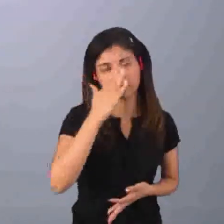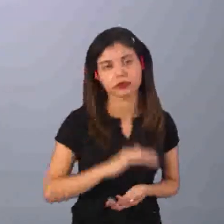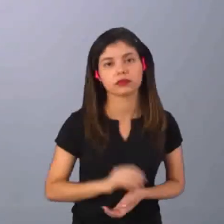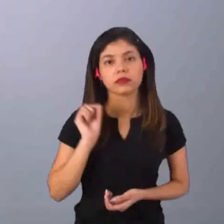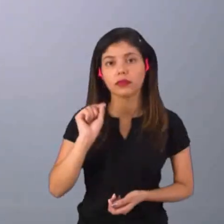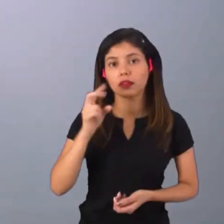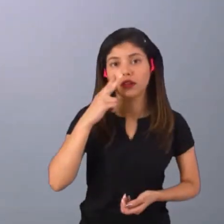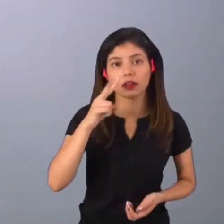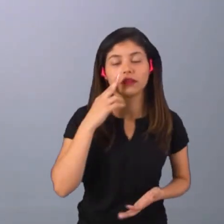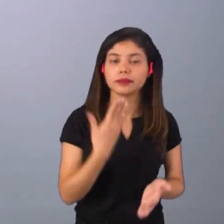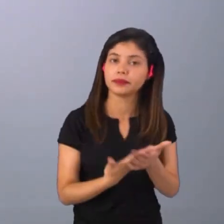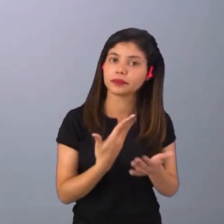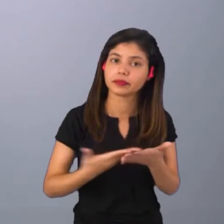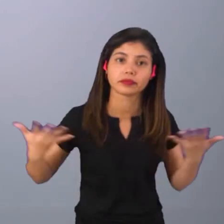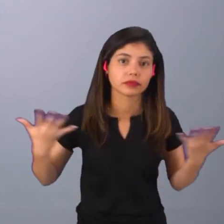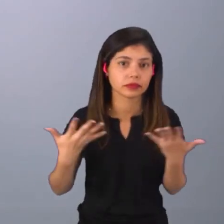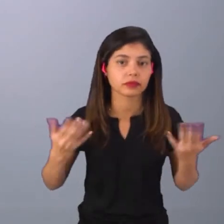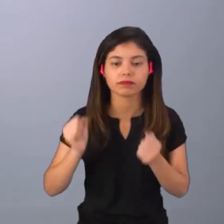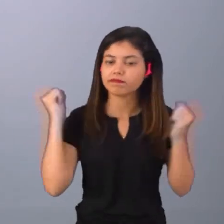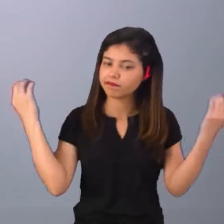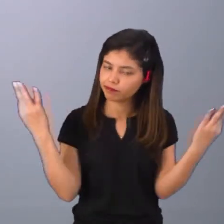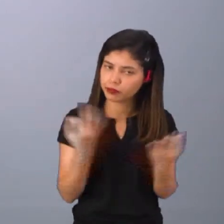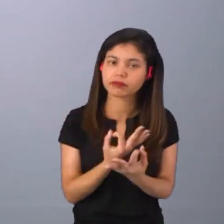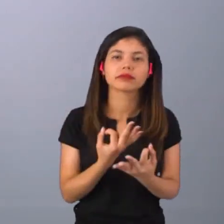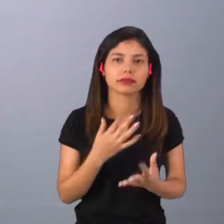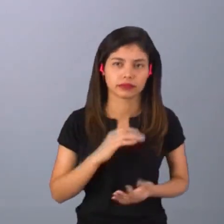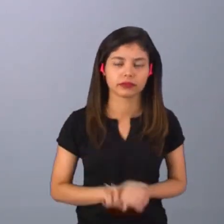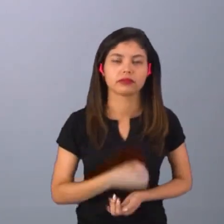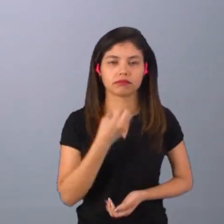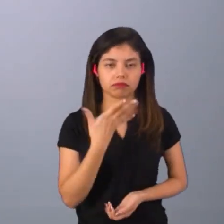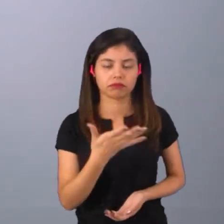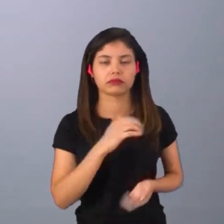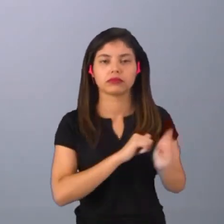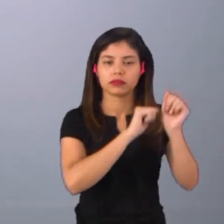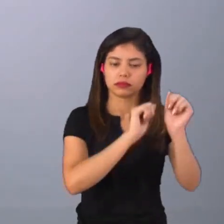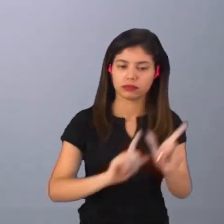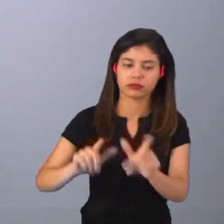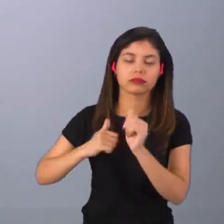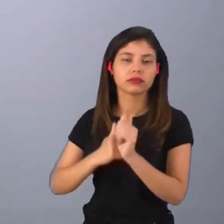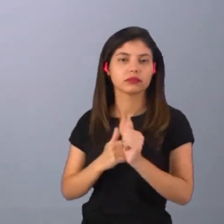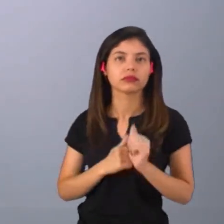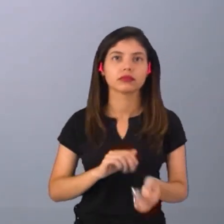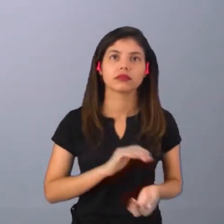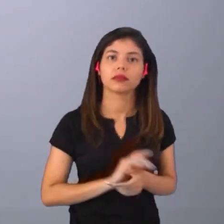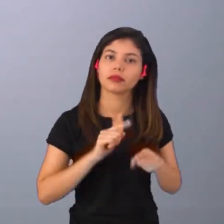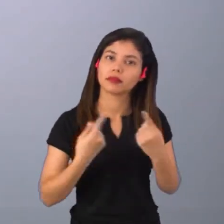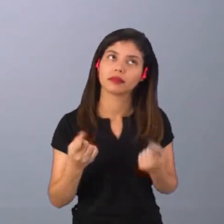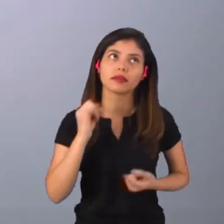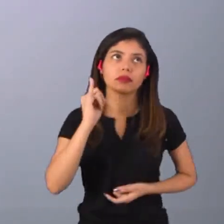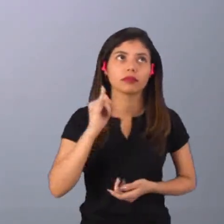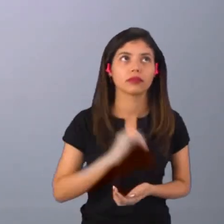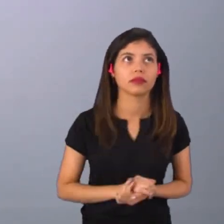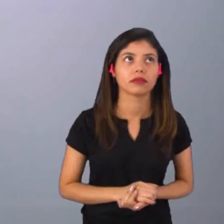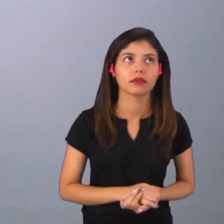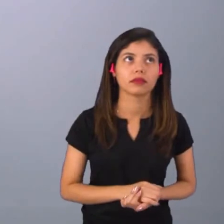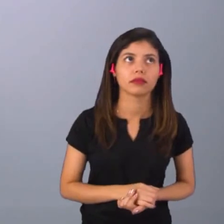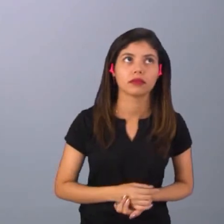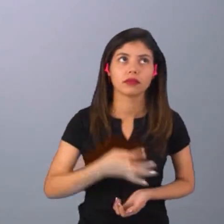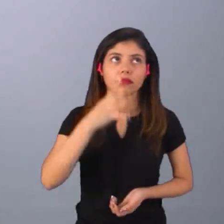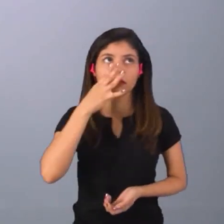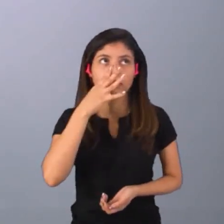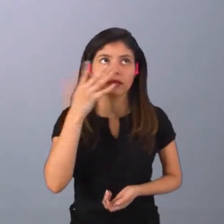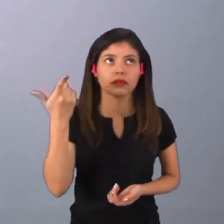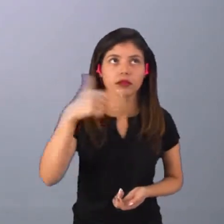conseguiu, né, entender o que a gente viu nessa aula de hoje, ótimo, que bom, né, que você conseguiu acompanhar direitinho. Mas se